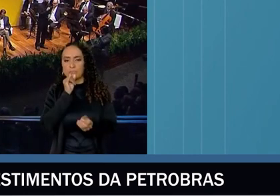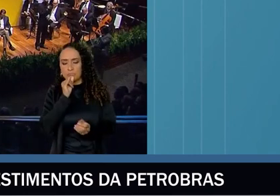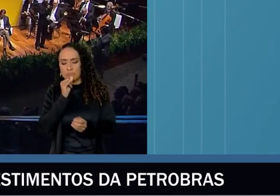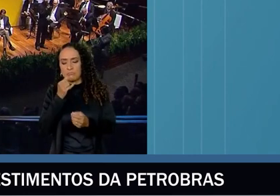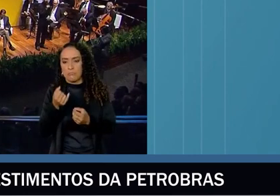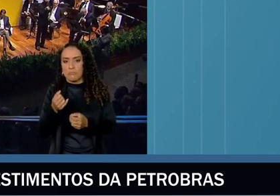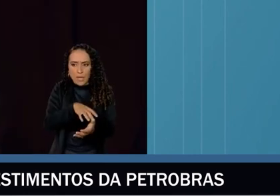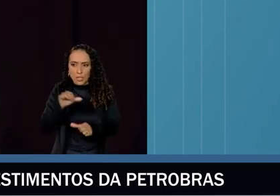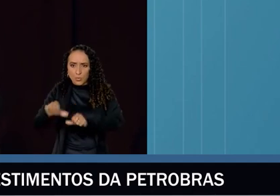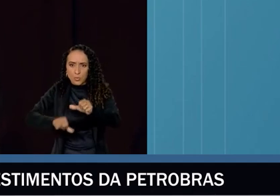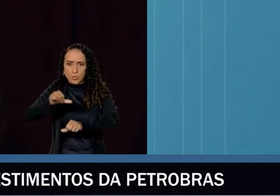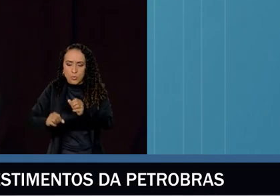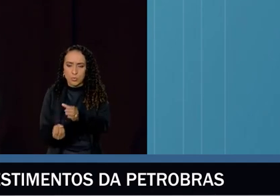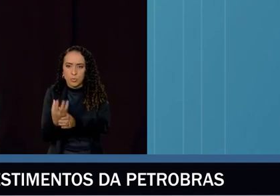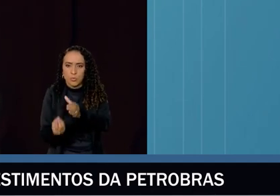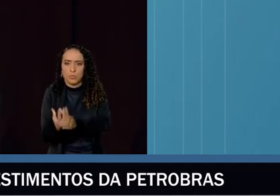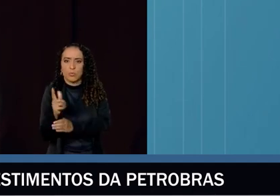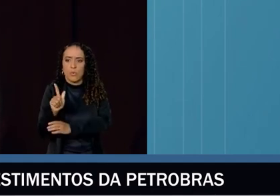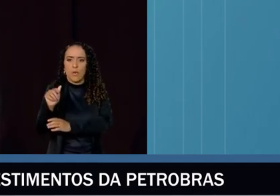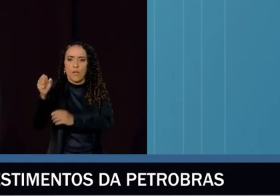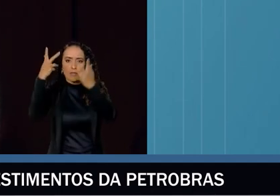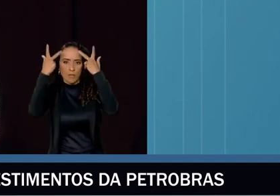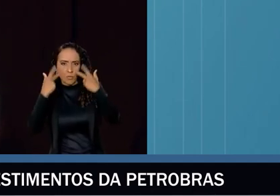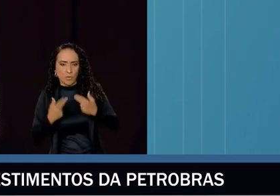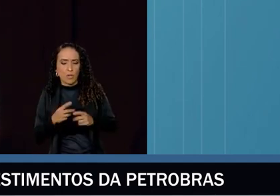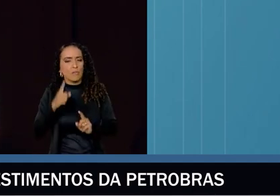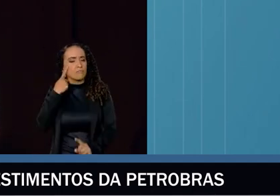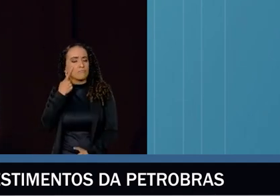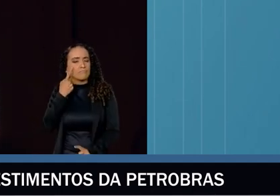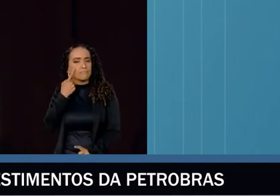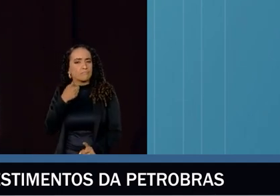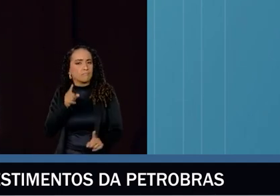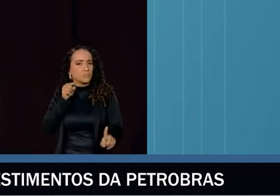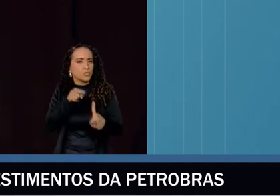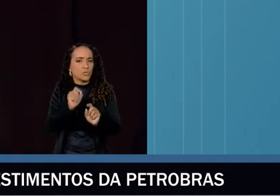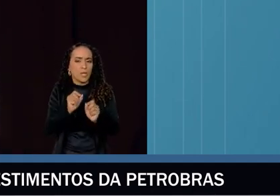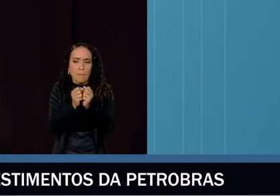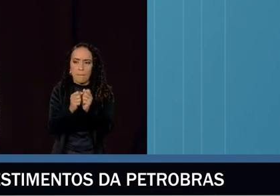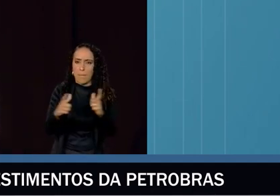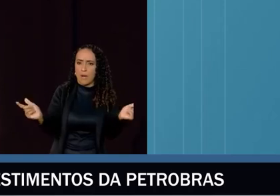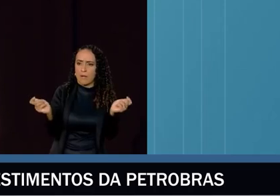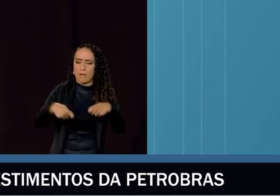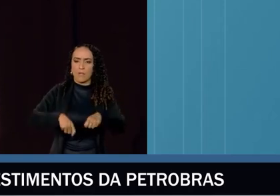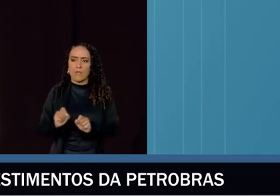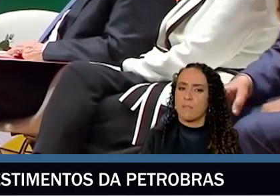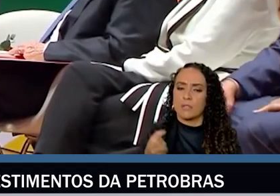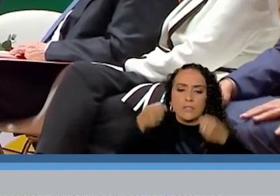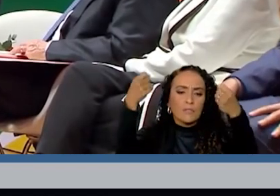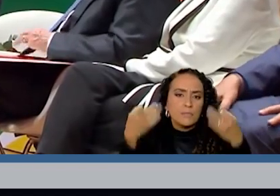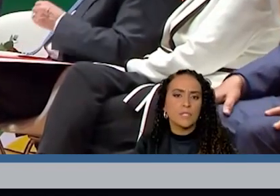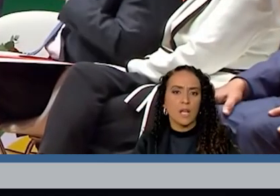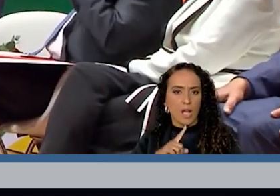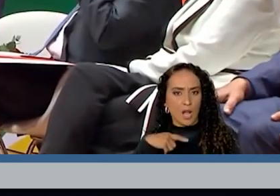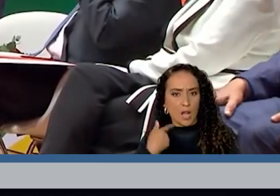para a indústria incluindo fertilizantes e a própria retomada dos investimentos nas fábricas de fertilizantes que a